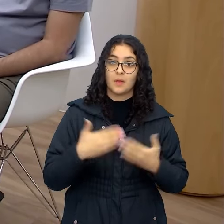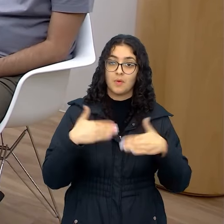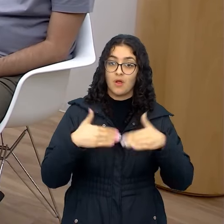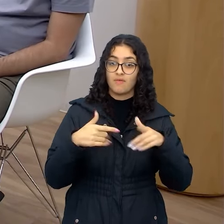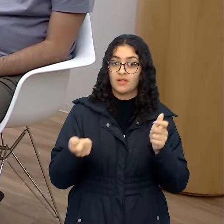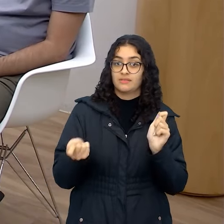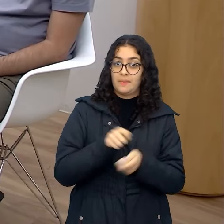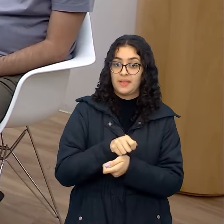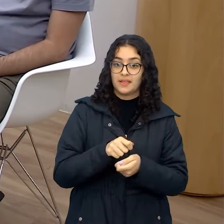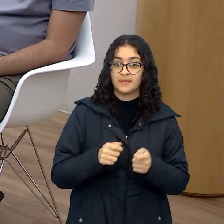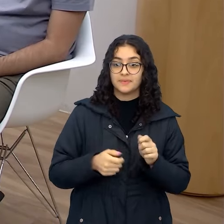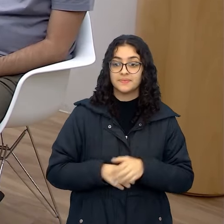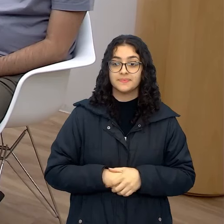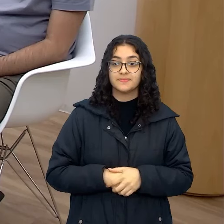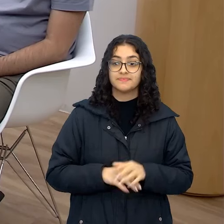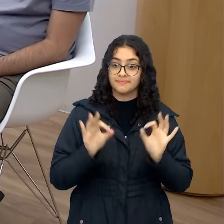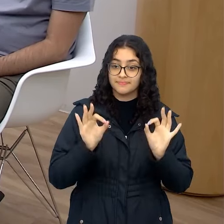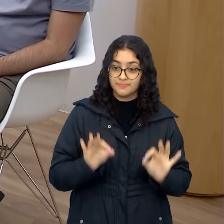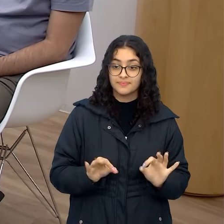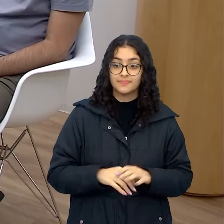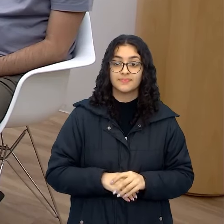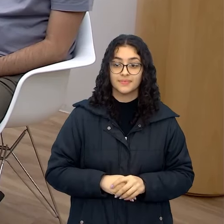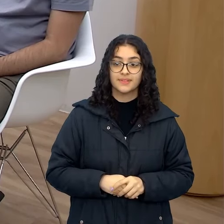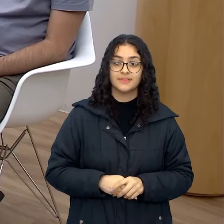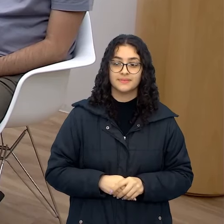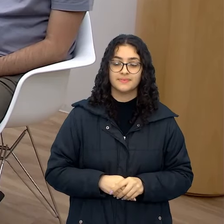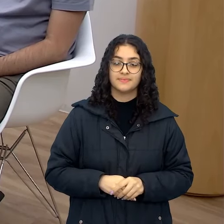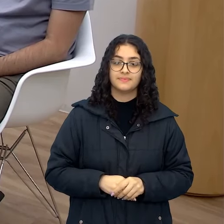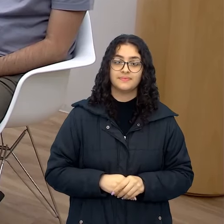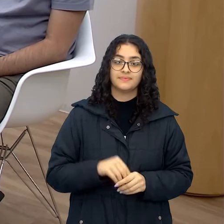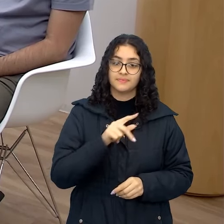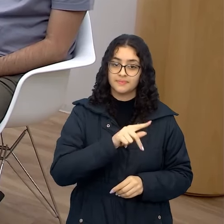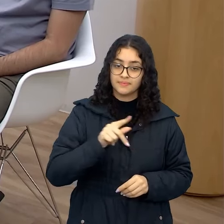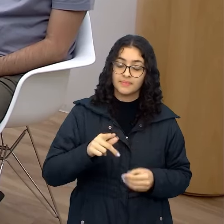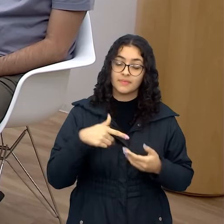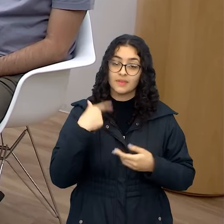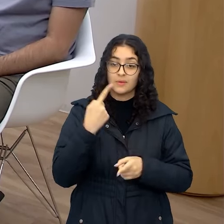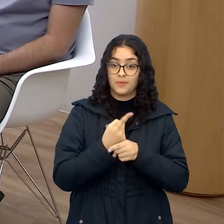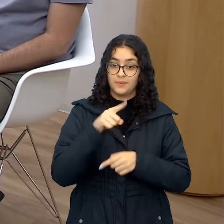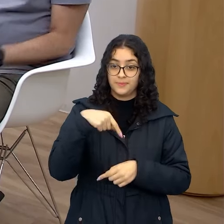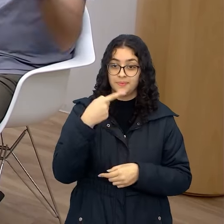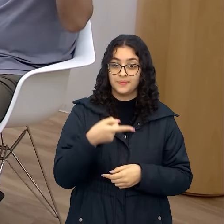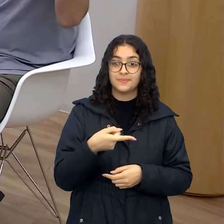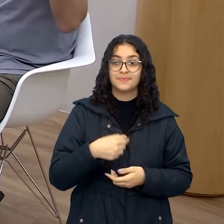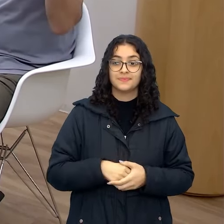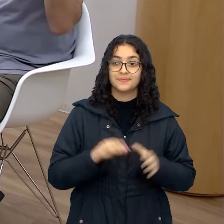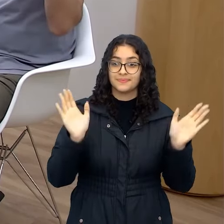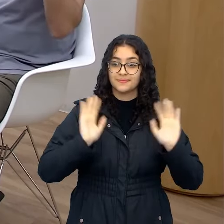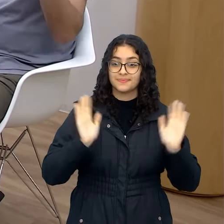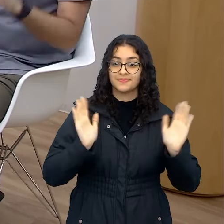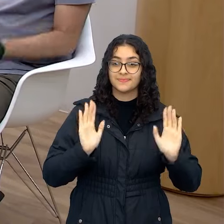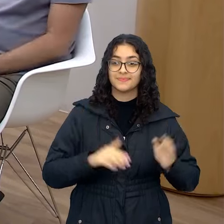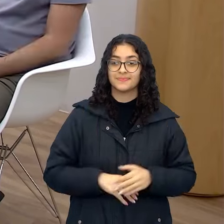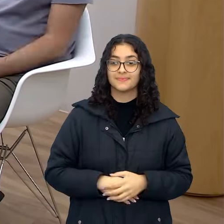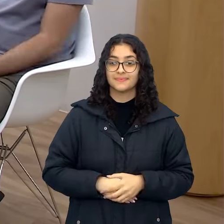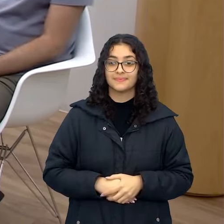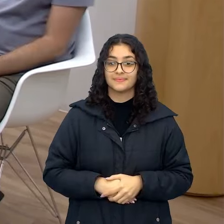Adaptada. Uhum. Certo, Camila? Certo. Então, professores e professoras, até a próxima. Até a próxima. Tchau.